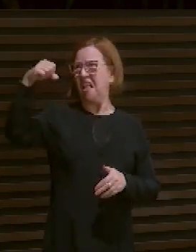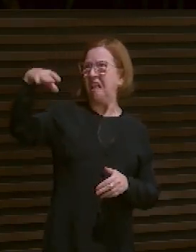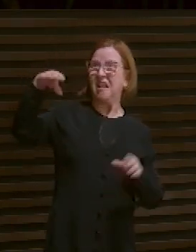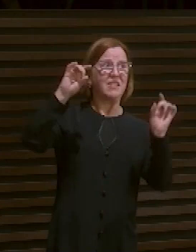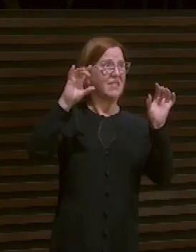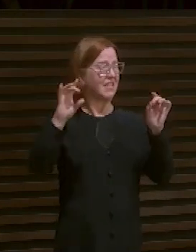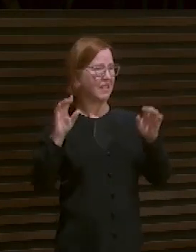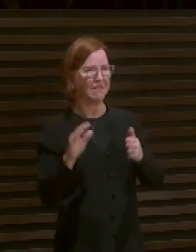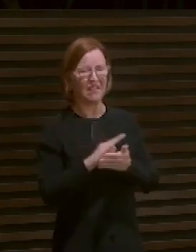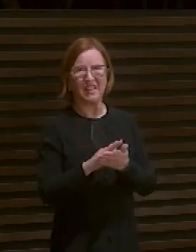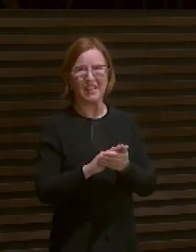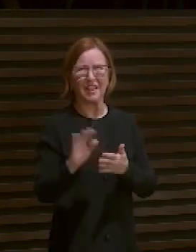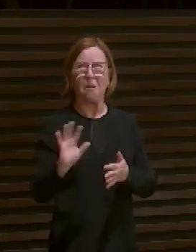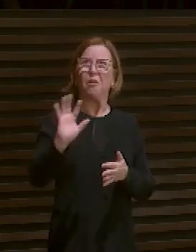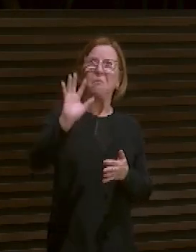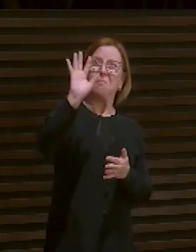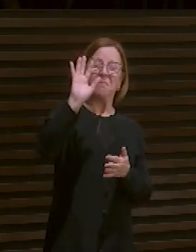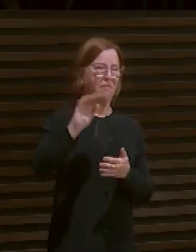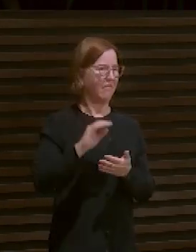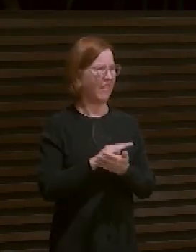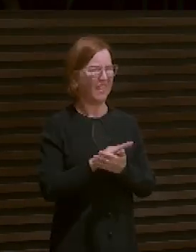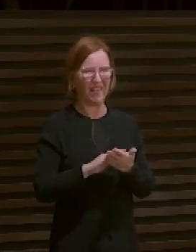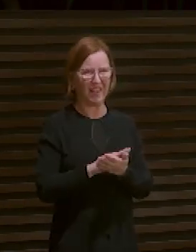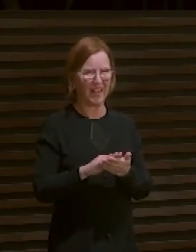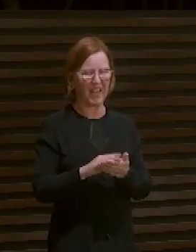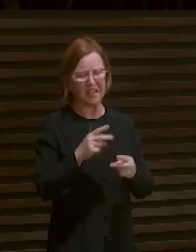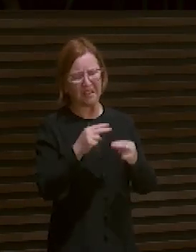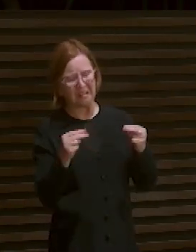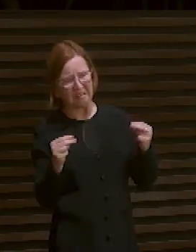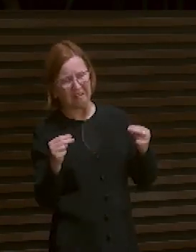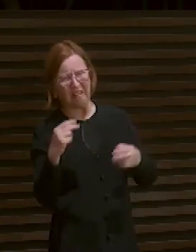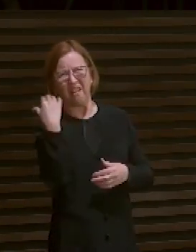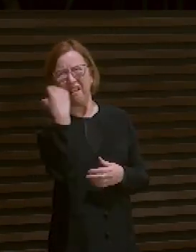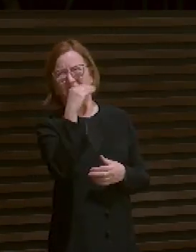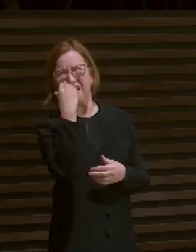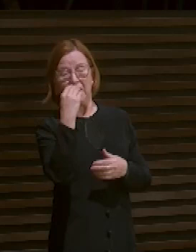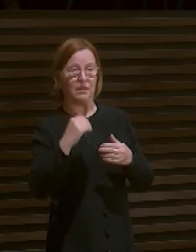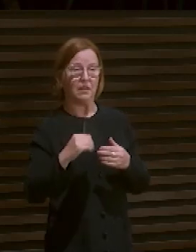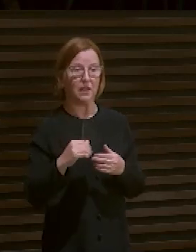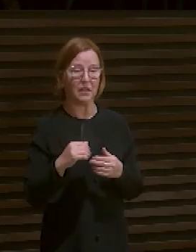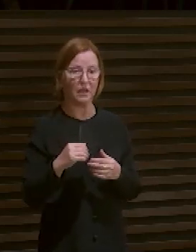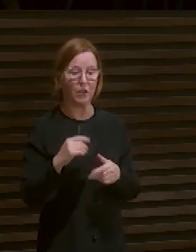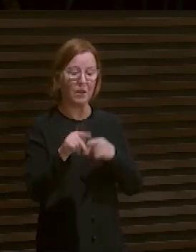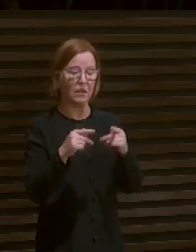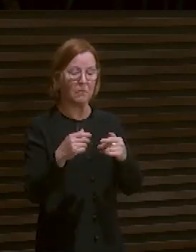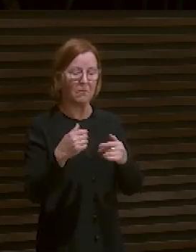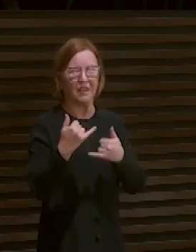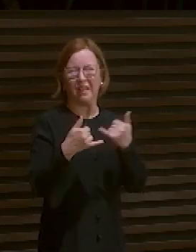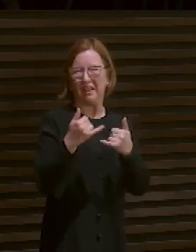tem nada de fumaça, não tem nada de coisas que mantêm as pessoas entretidas com aquela